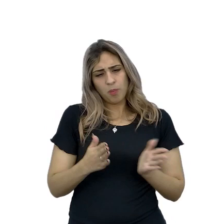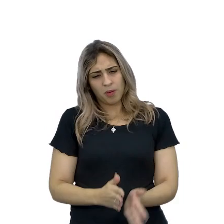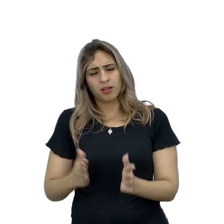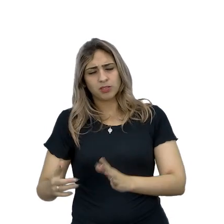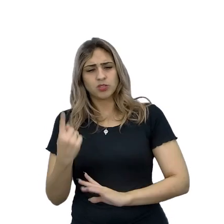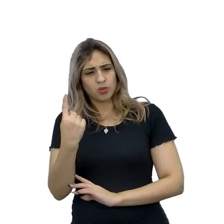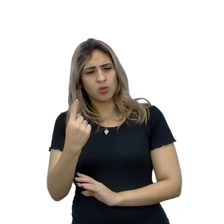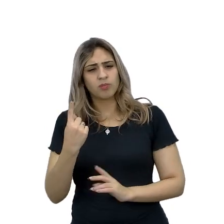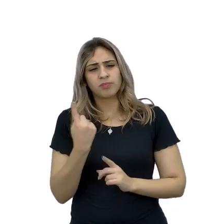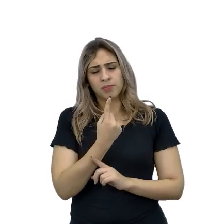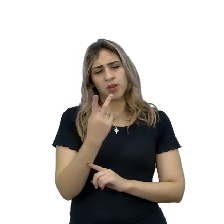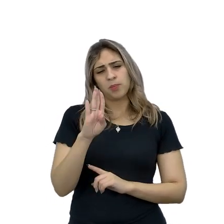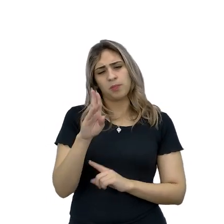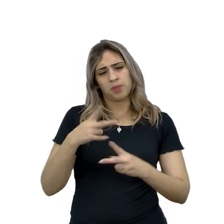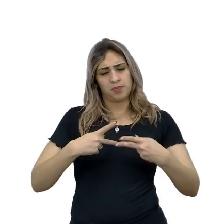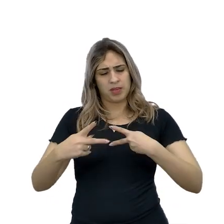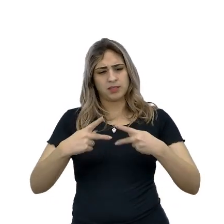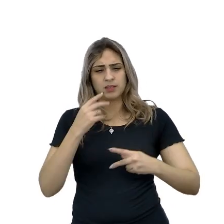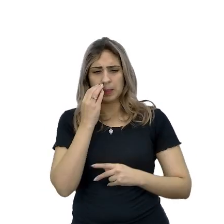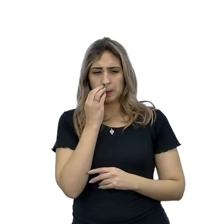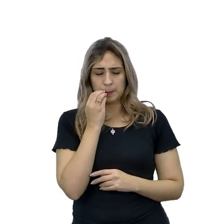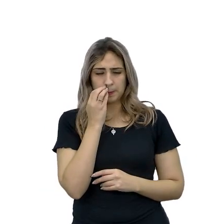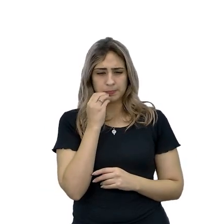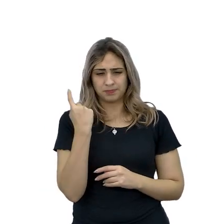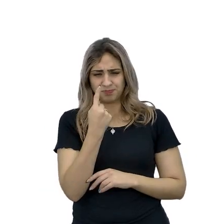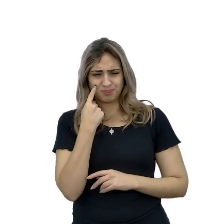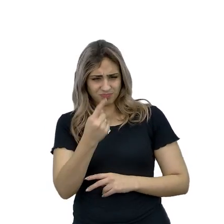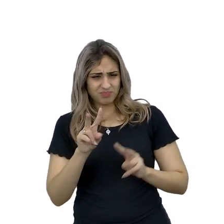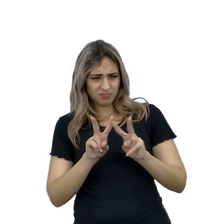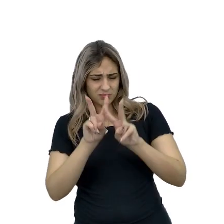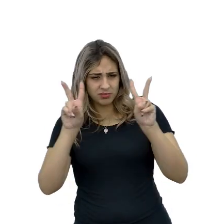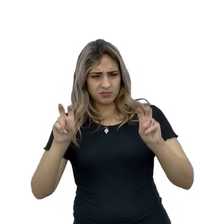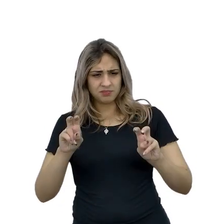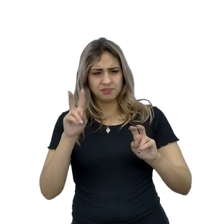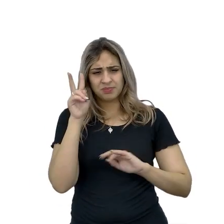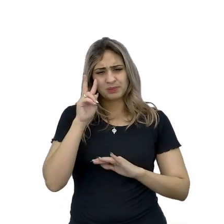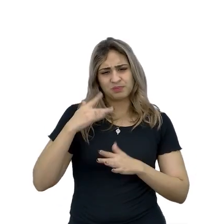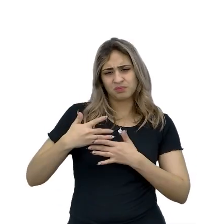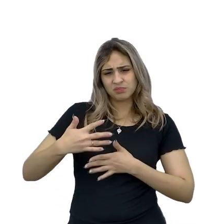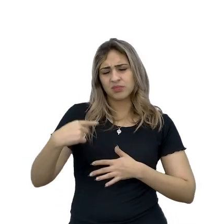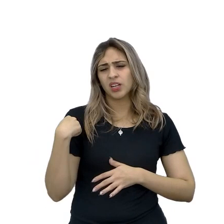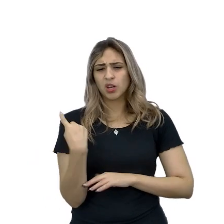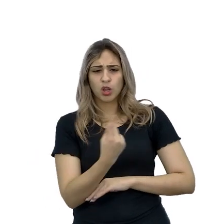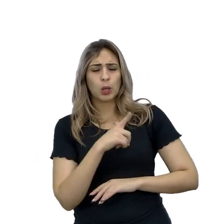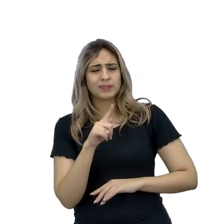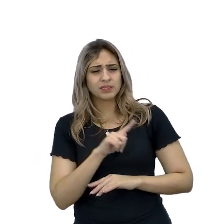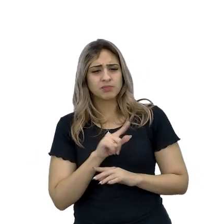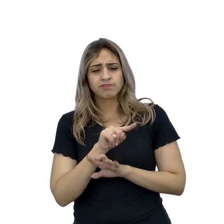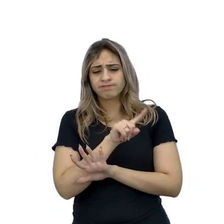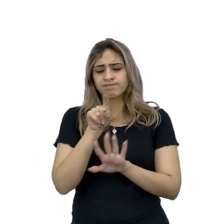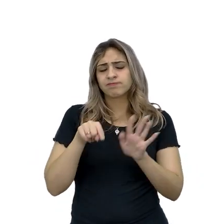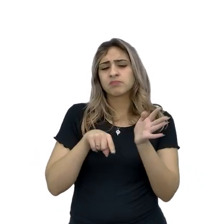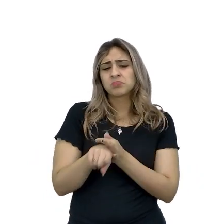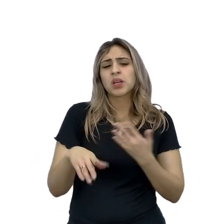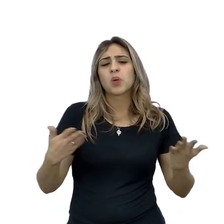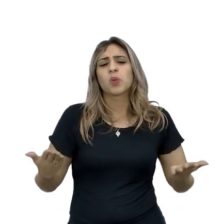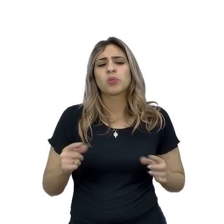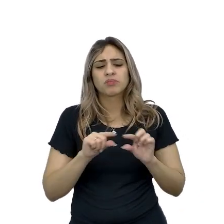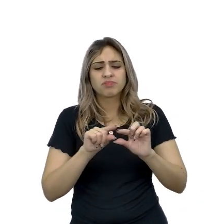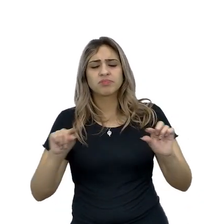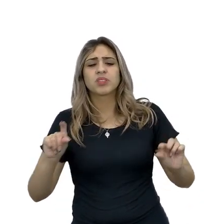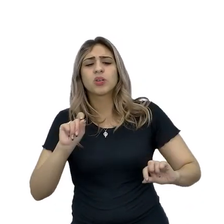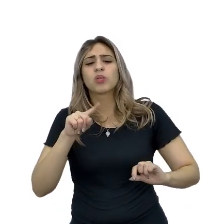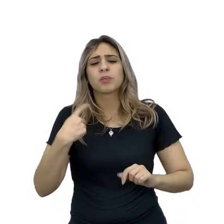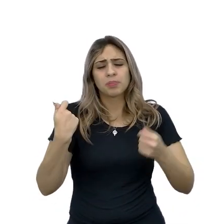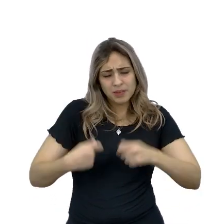1, lá no primeiro bimestre. Quando nós olhamos essa questão, muito lembrado, a Silene falou, nós temos o que? Um enunciado. O que é esse enunciado? É aquilo